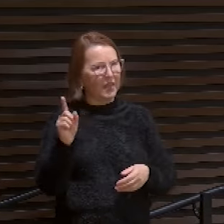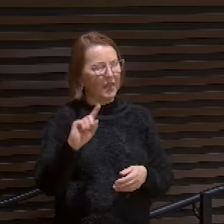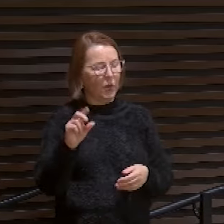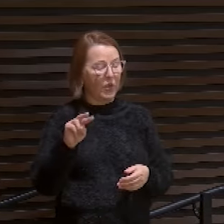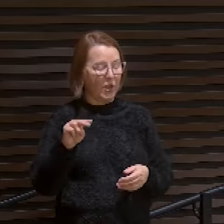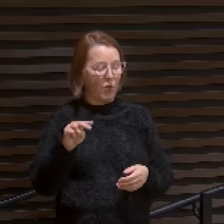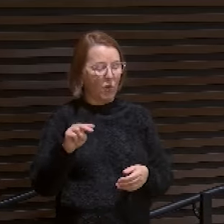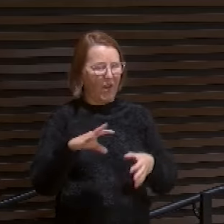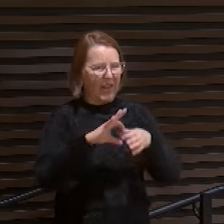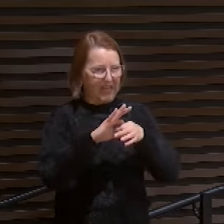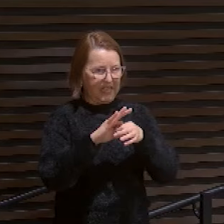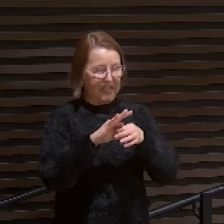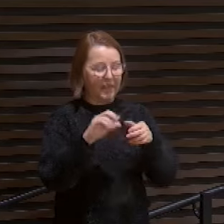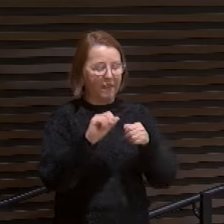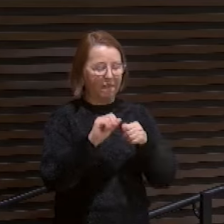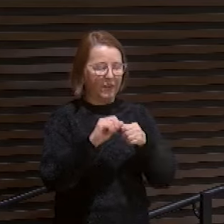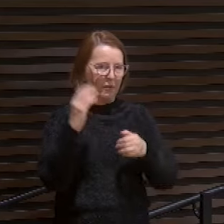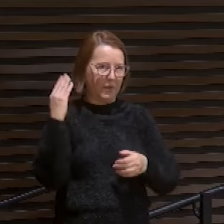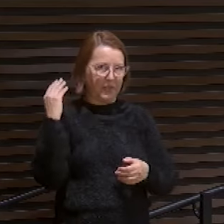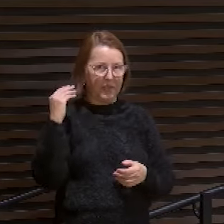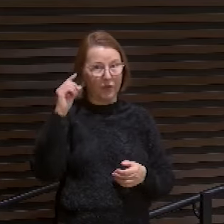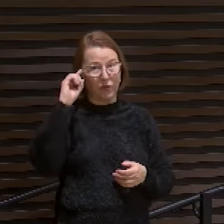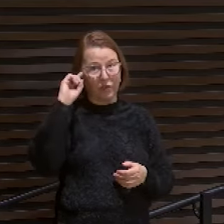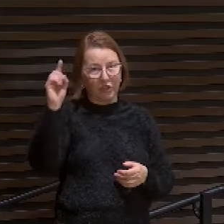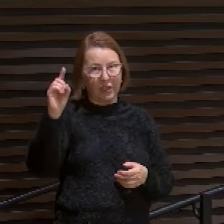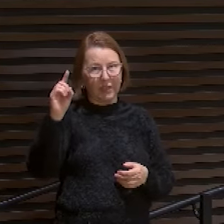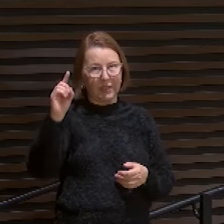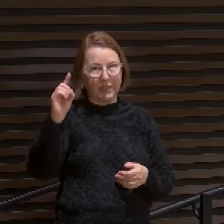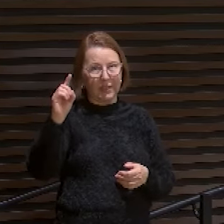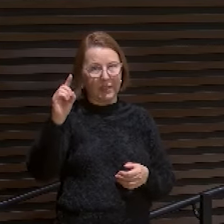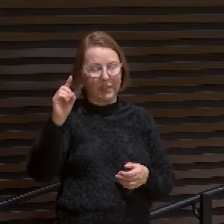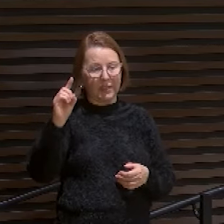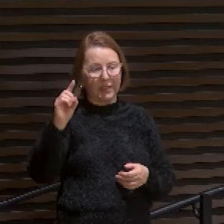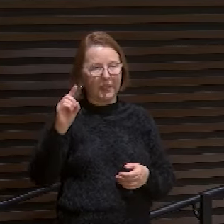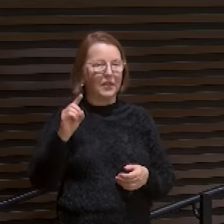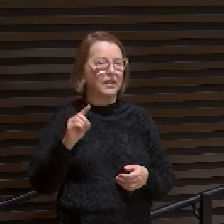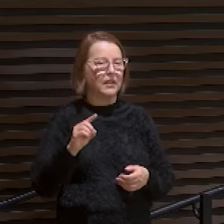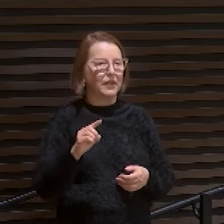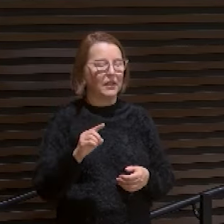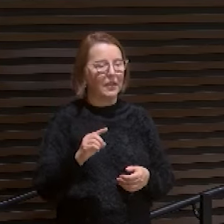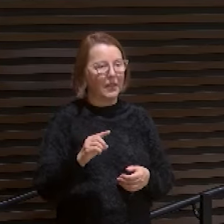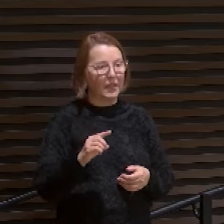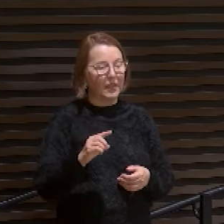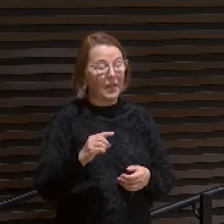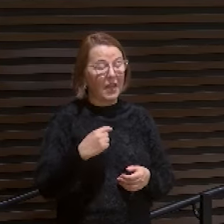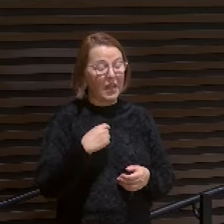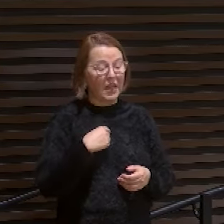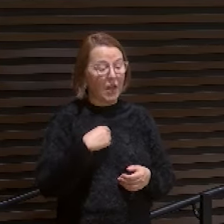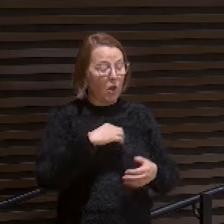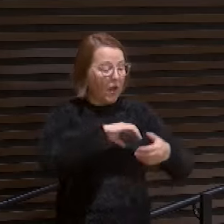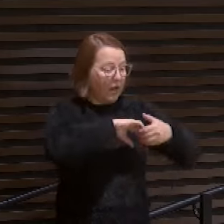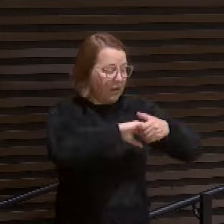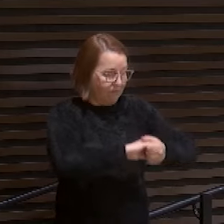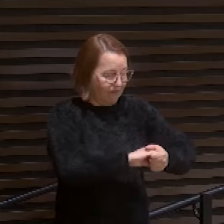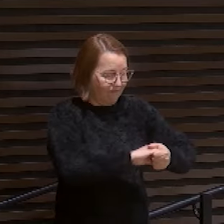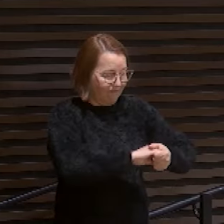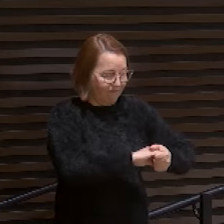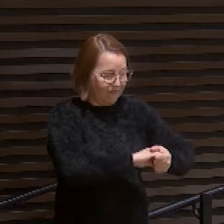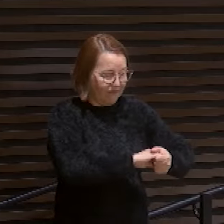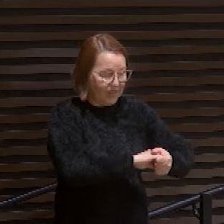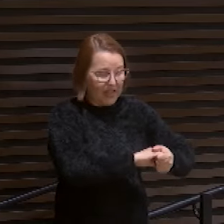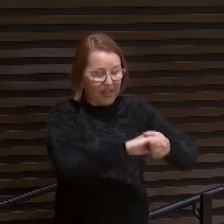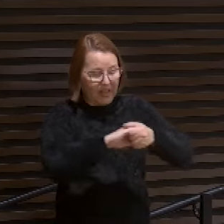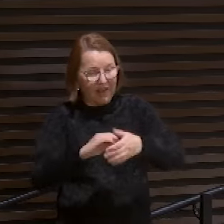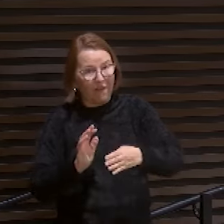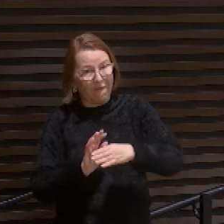seus pais, no dia em que os tomei pela mão para os conduzir até fora da terra do